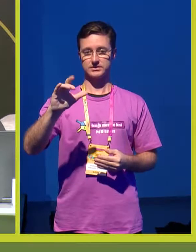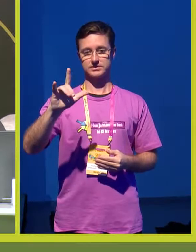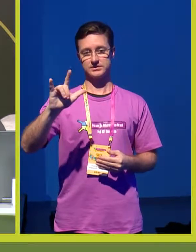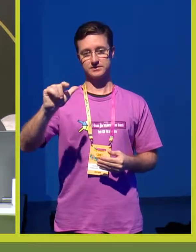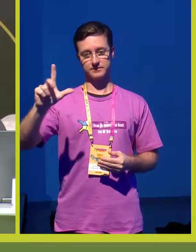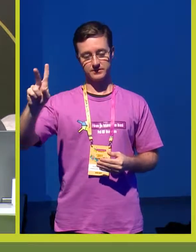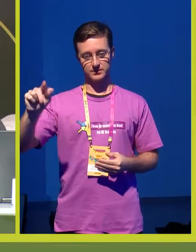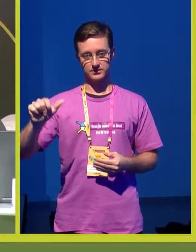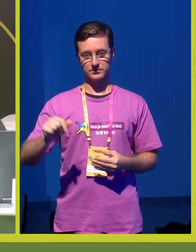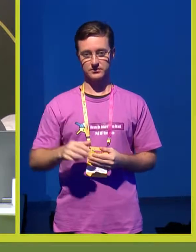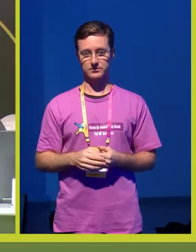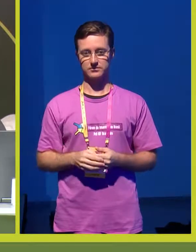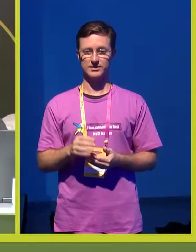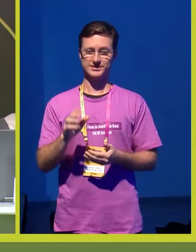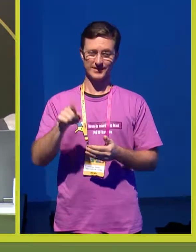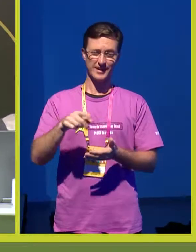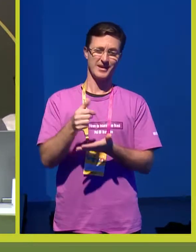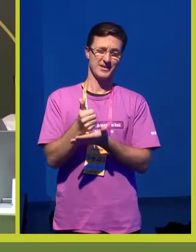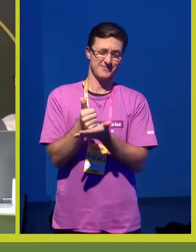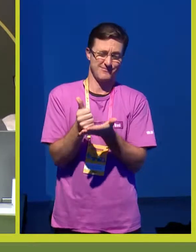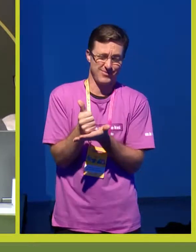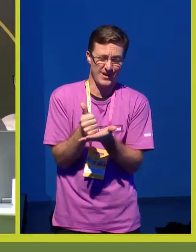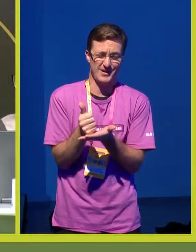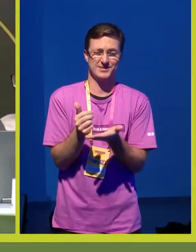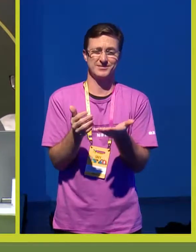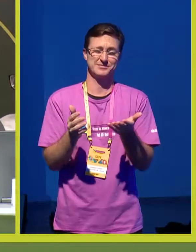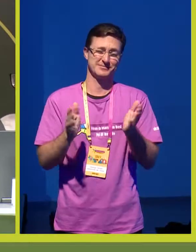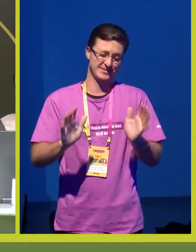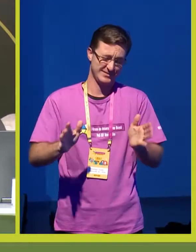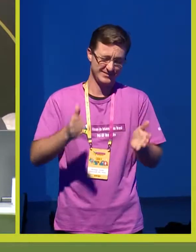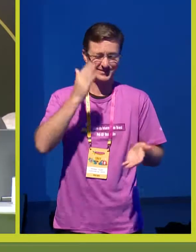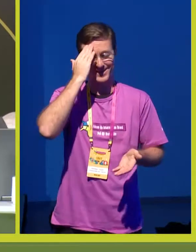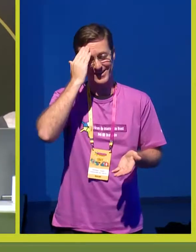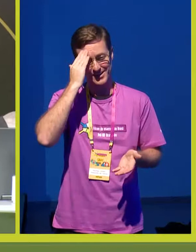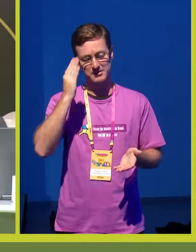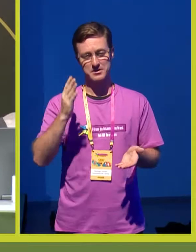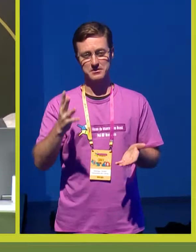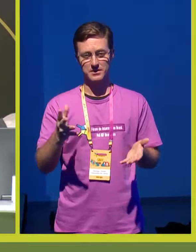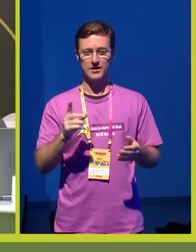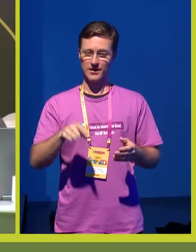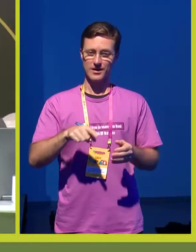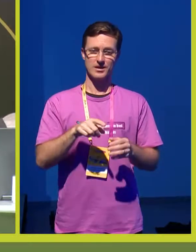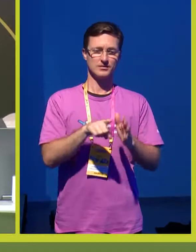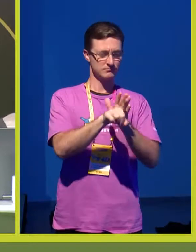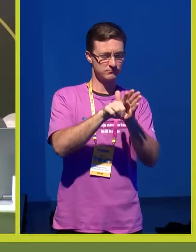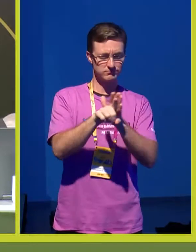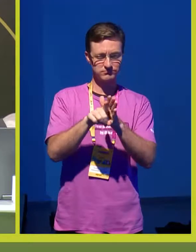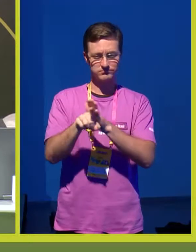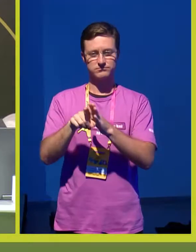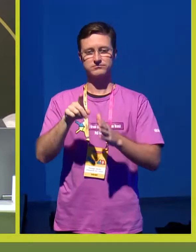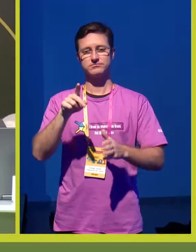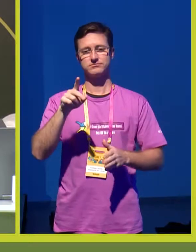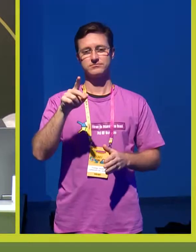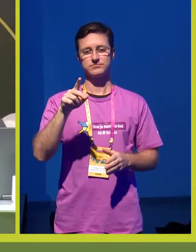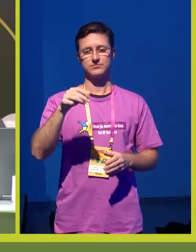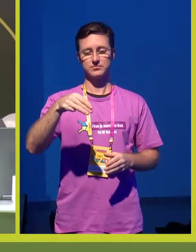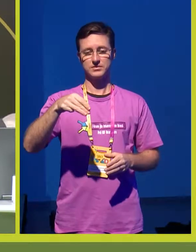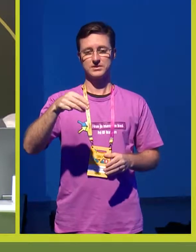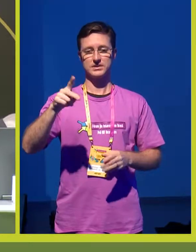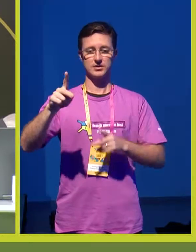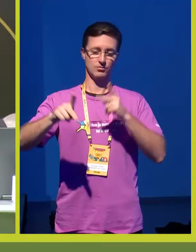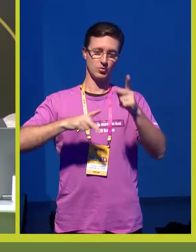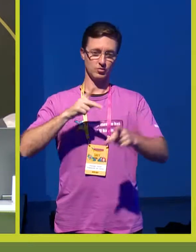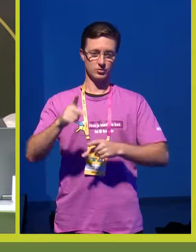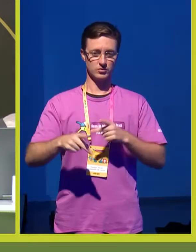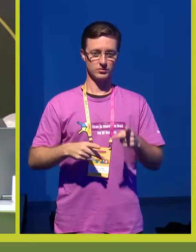gente, eu sei que isso é muito básico, muito elementar, mas, enfim, que investigam pelo Ministério Público, que supervisiona a atividade